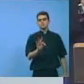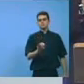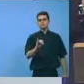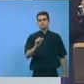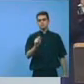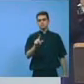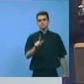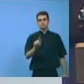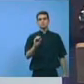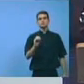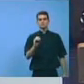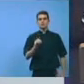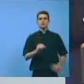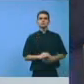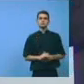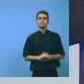Começou a